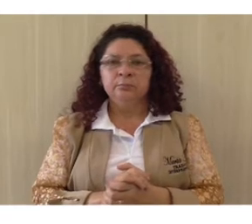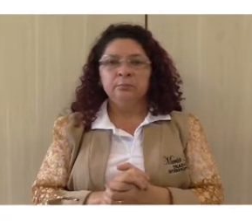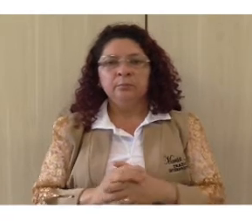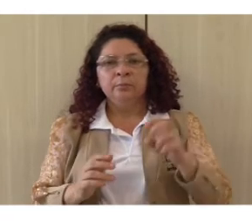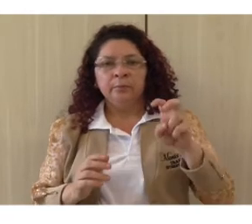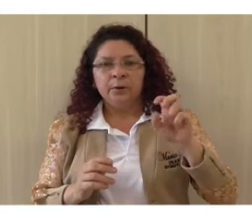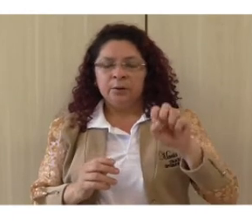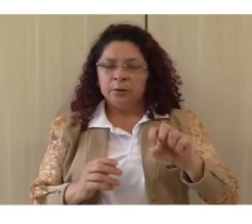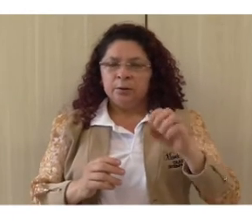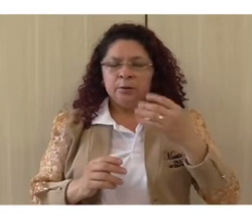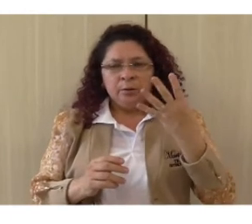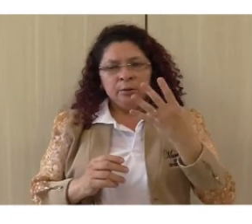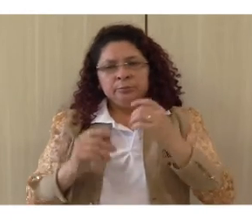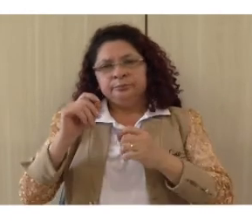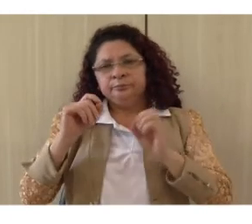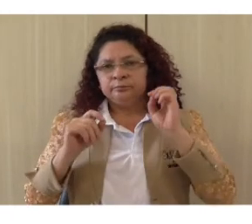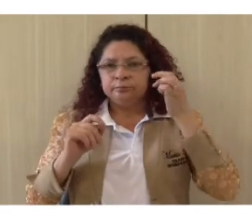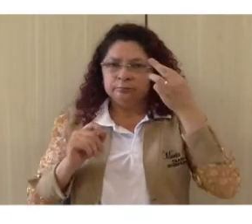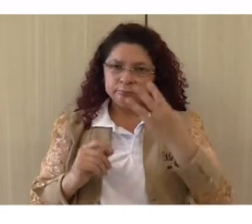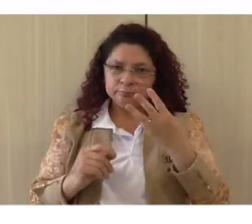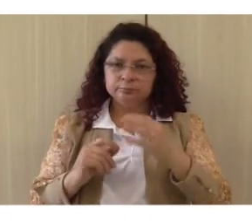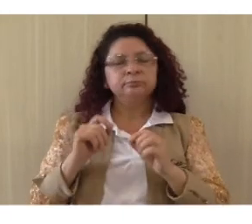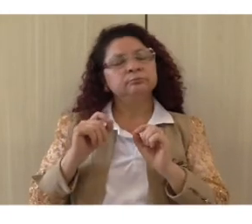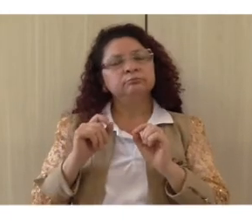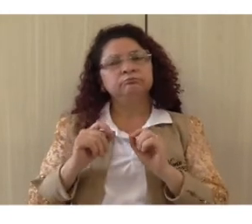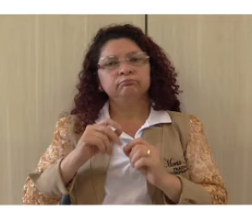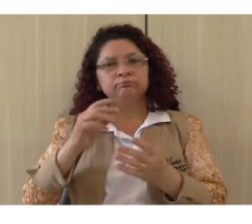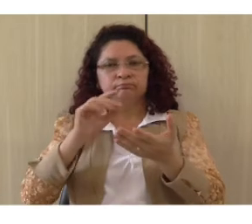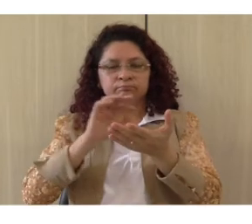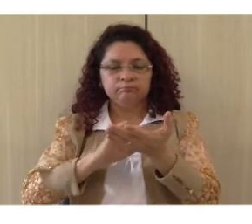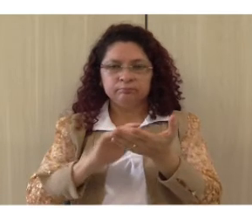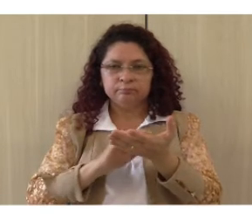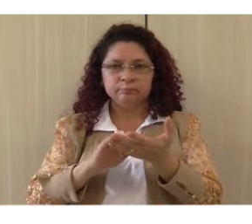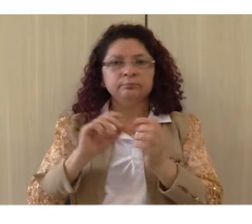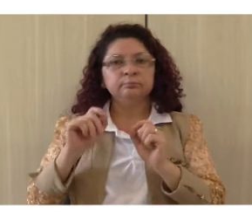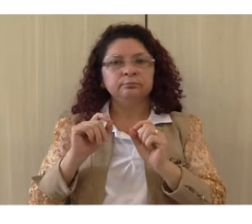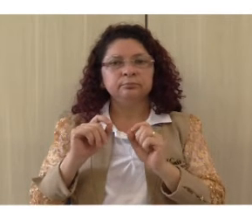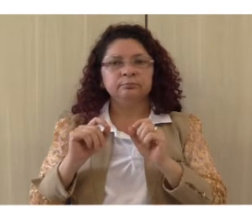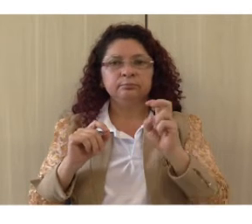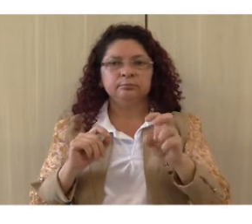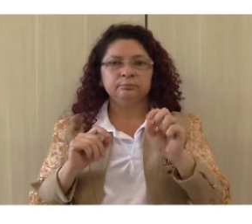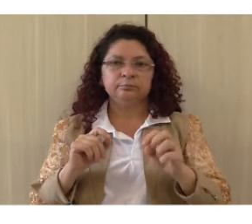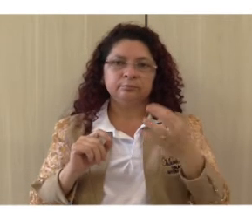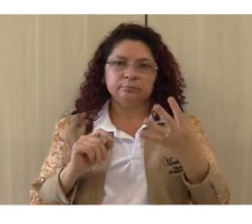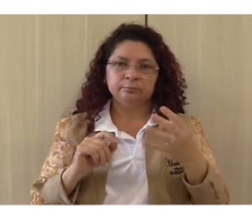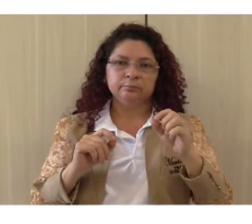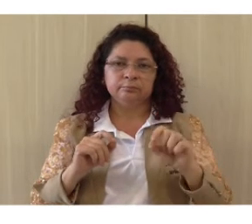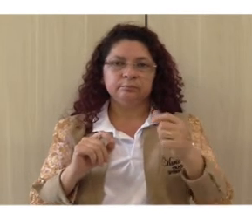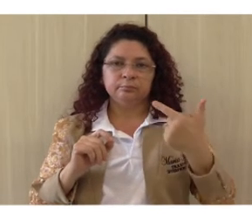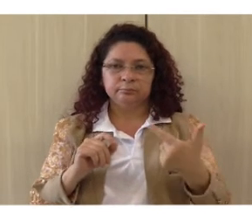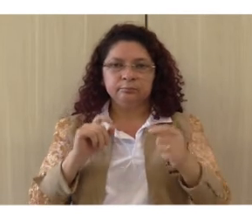Item 5.4.3. No cálculo referido do inciso 1 do subitem